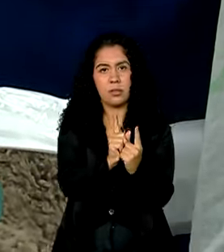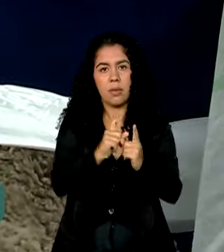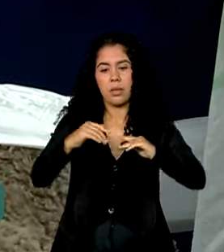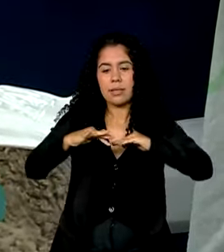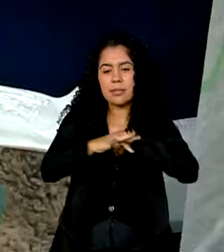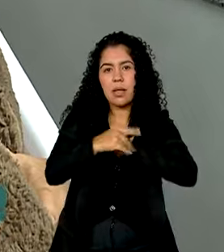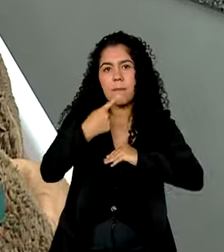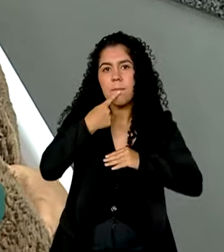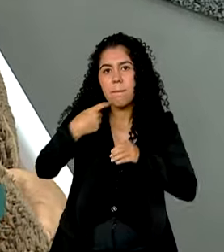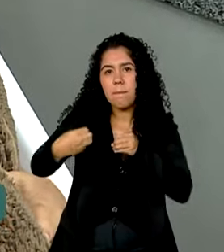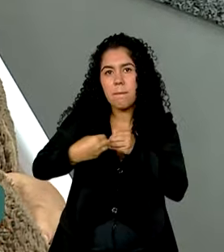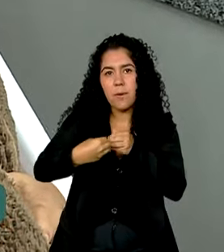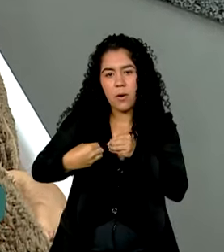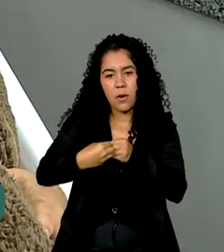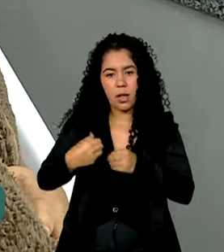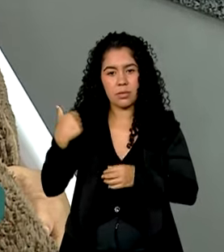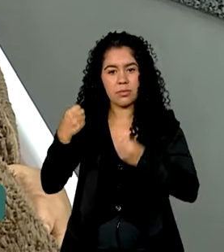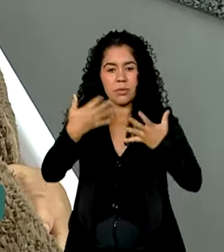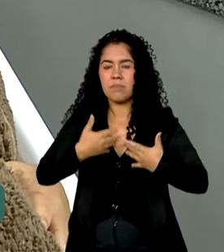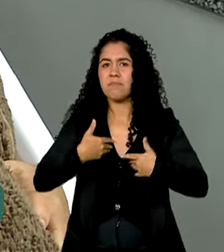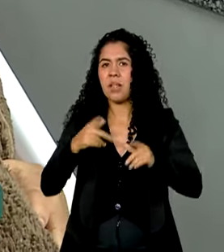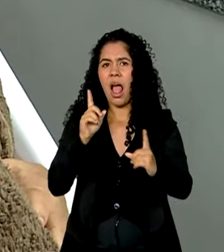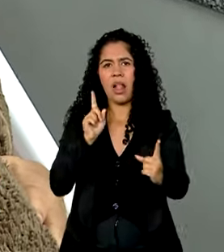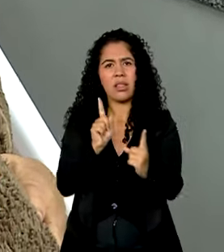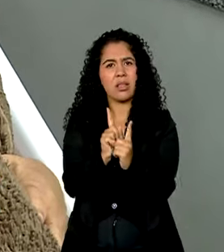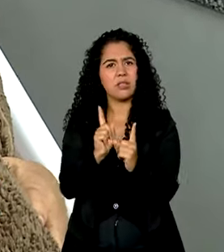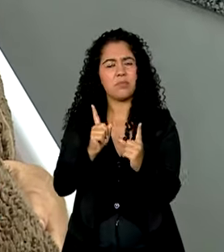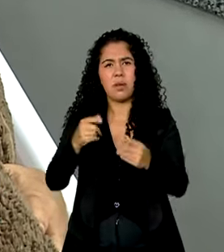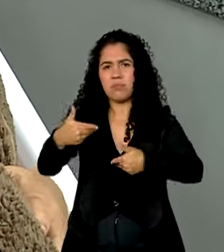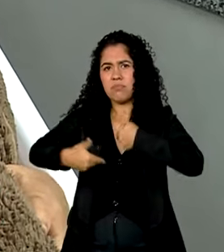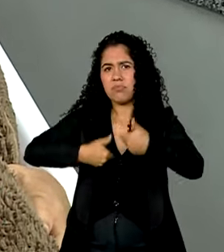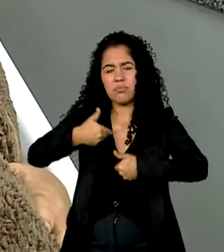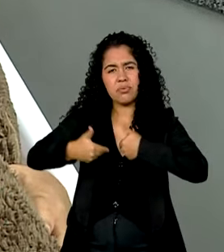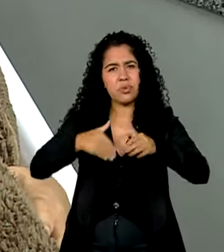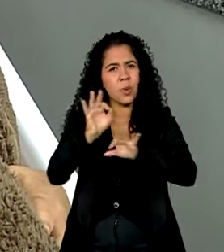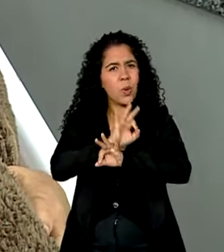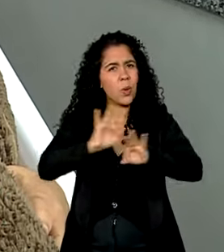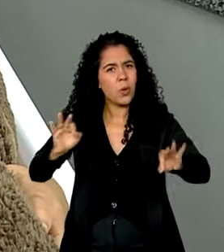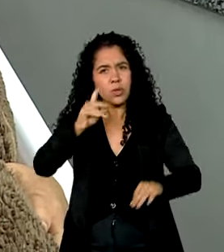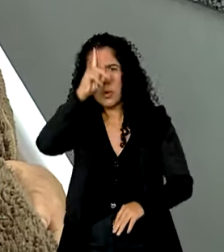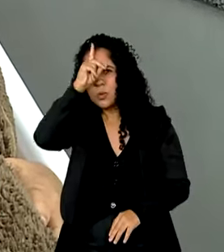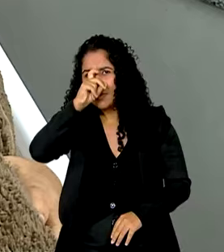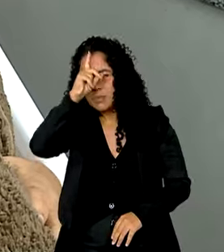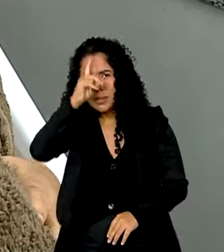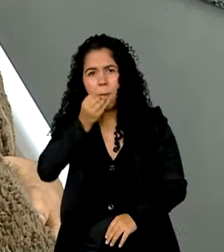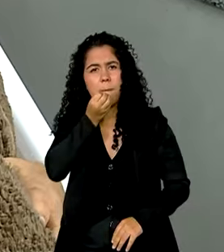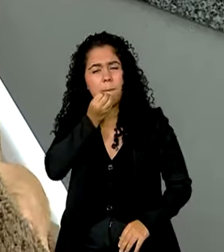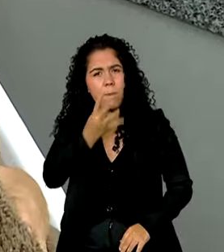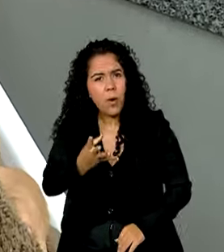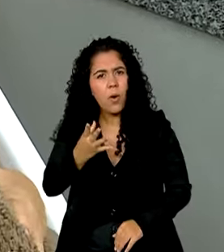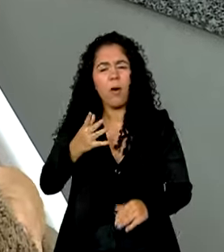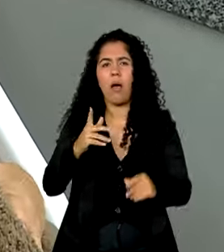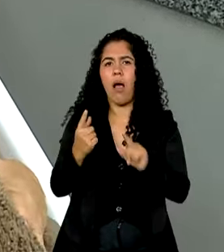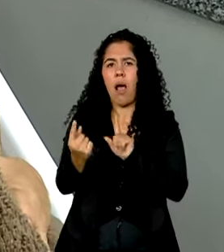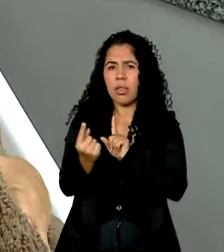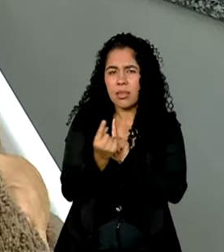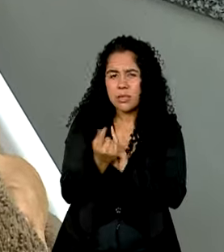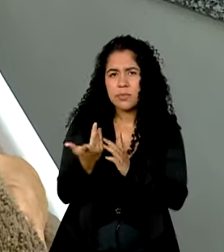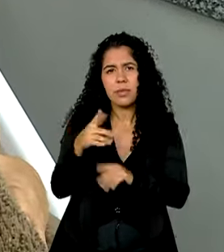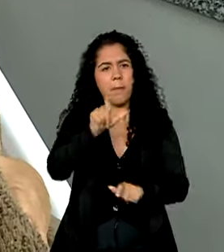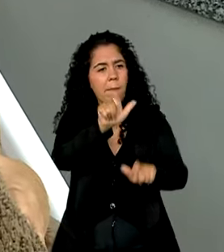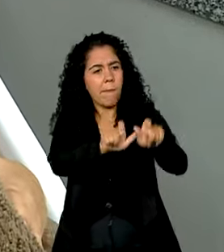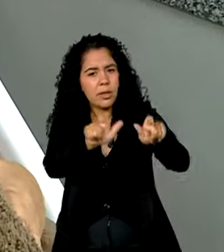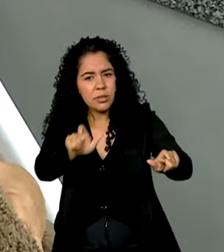mais próxima. Estou sendo muito bem atendida. O hospital é muito bom. O atendimento, as